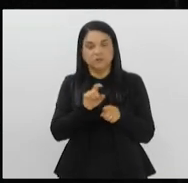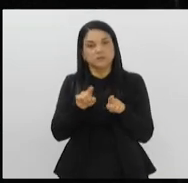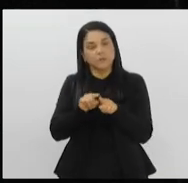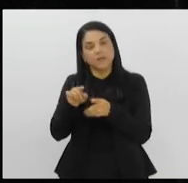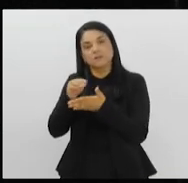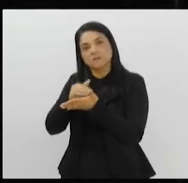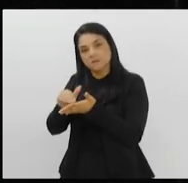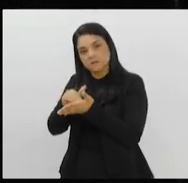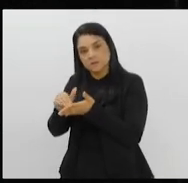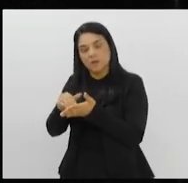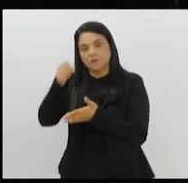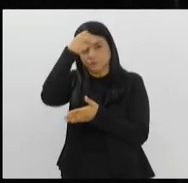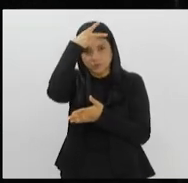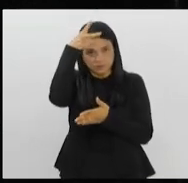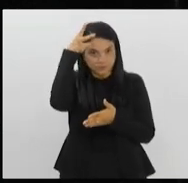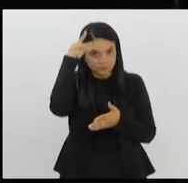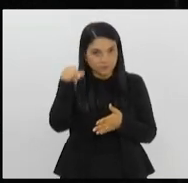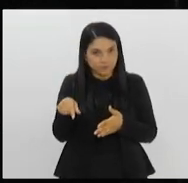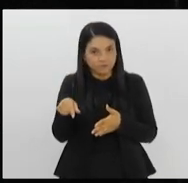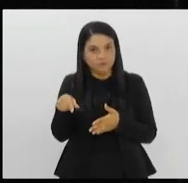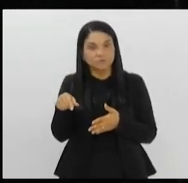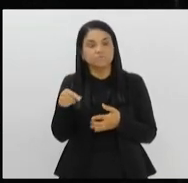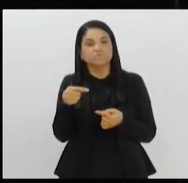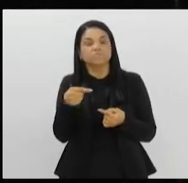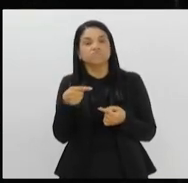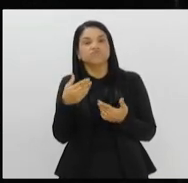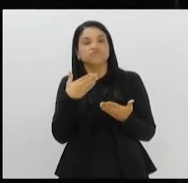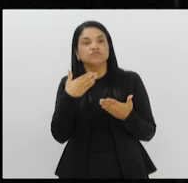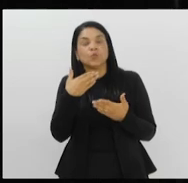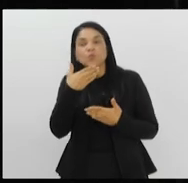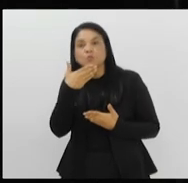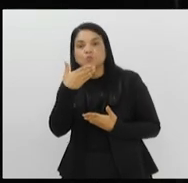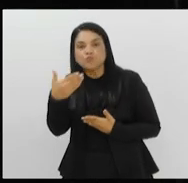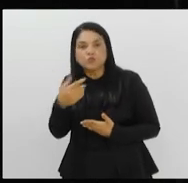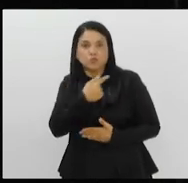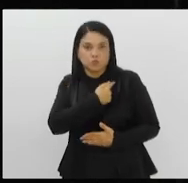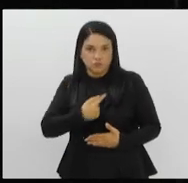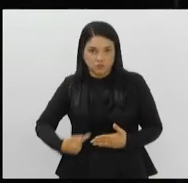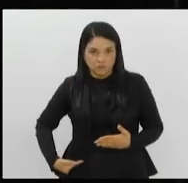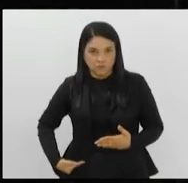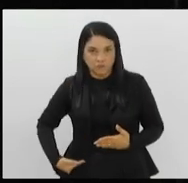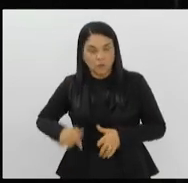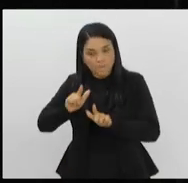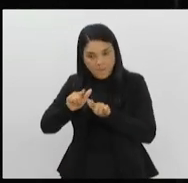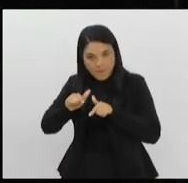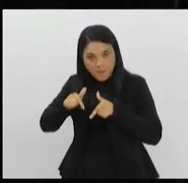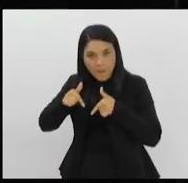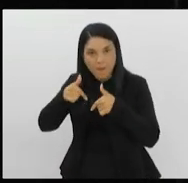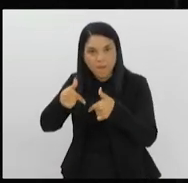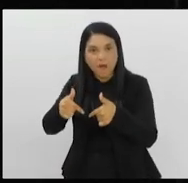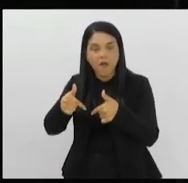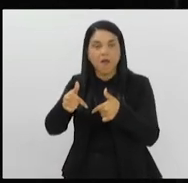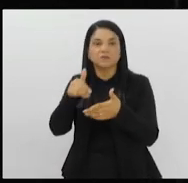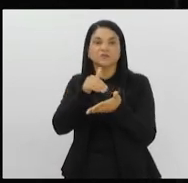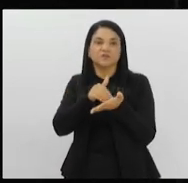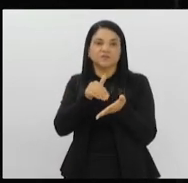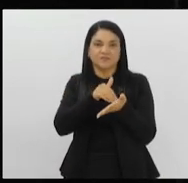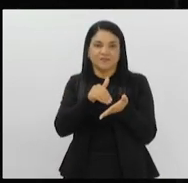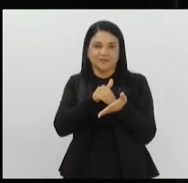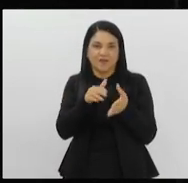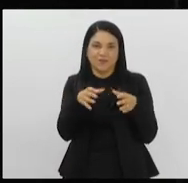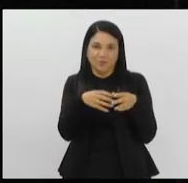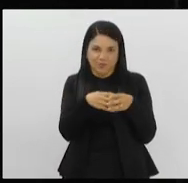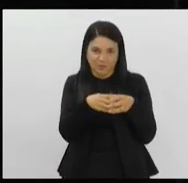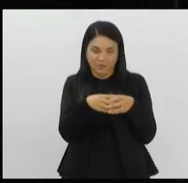secretários municipais, né, o governador pediu todo um empenho do seu secretariado. E eu